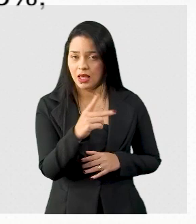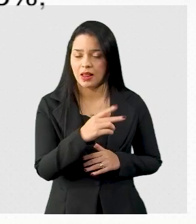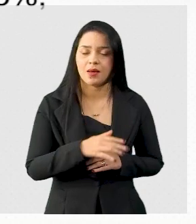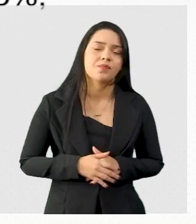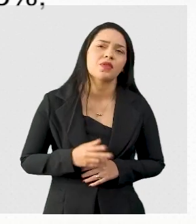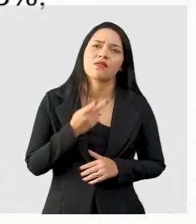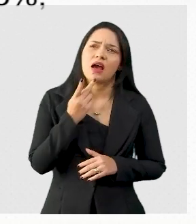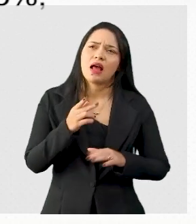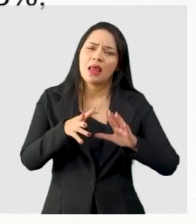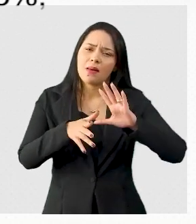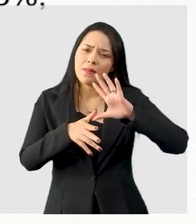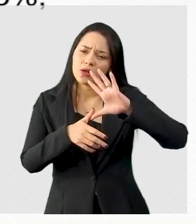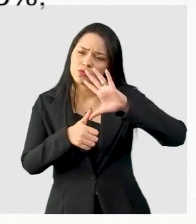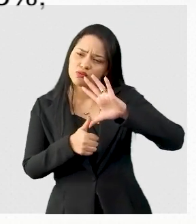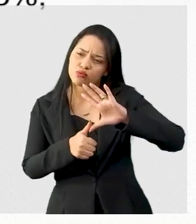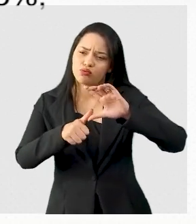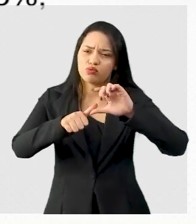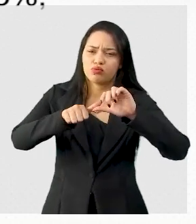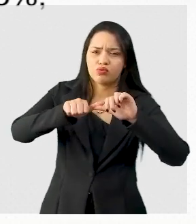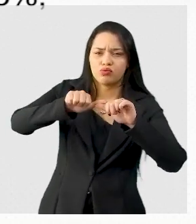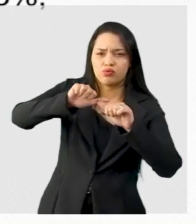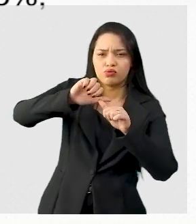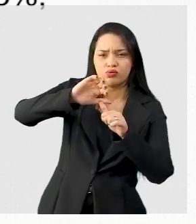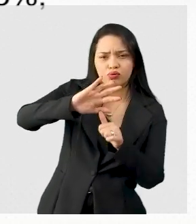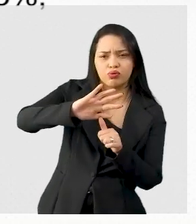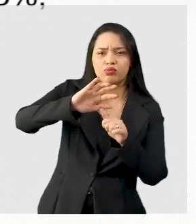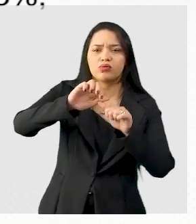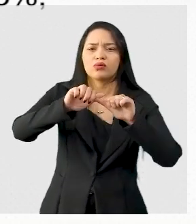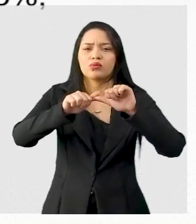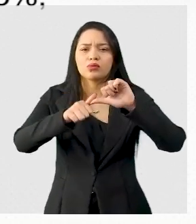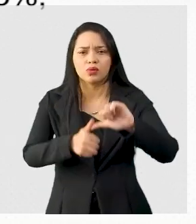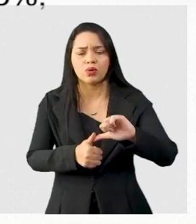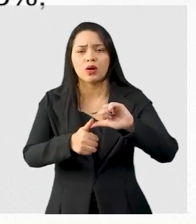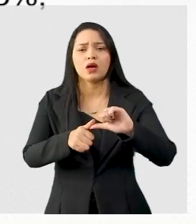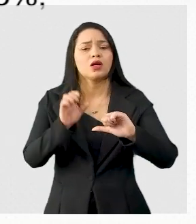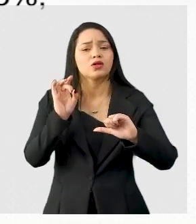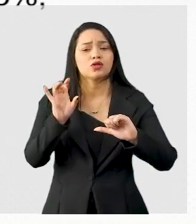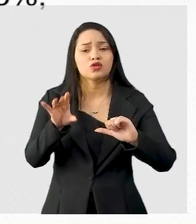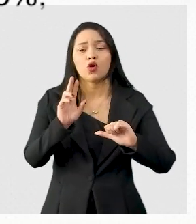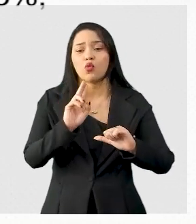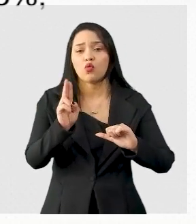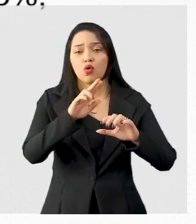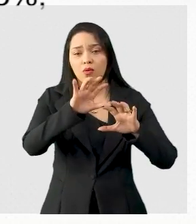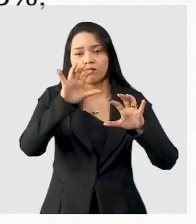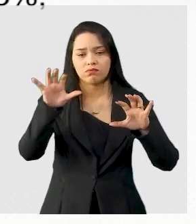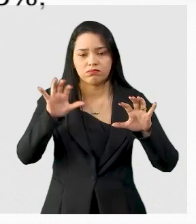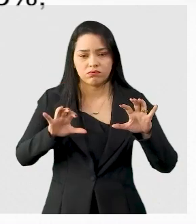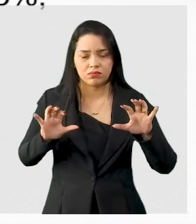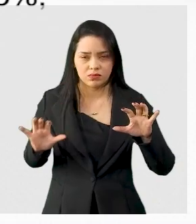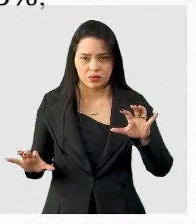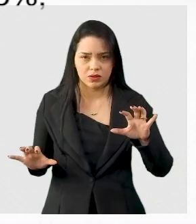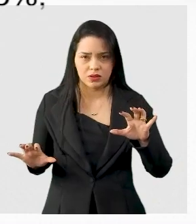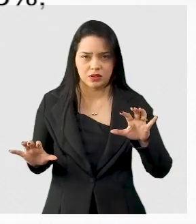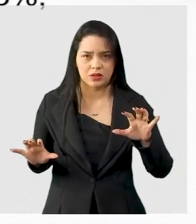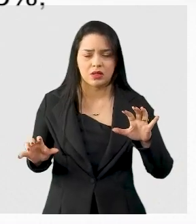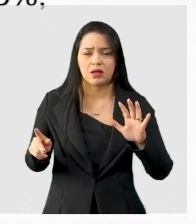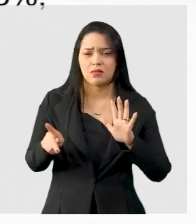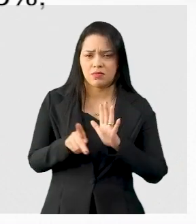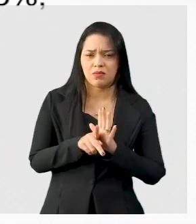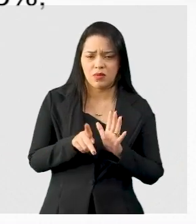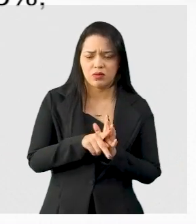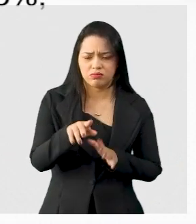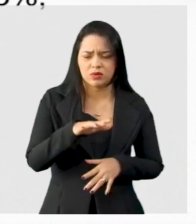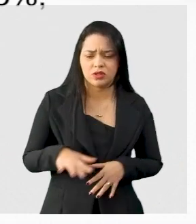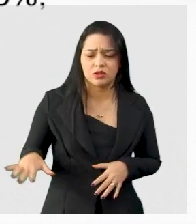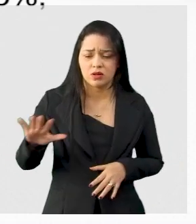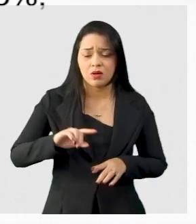de América do Sul, América do Norte, América Central, essa é só uma regionalização. Tá? Essa é uma regionalização que leva em conta principalmente aspectos físicos e tal, mas